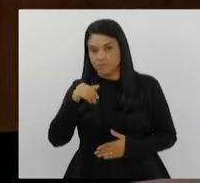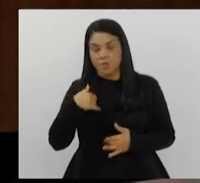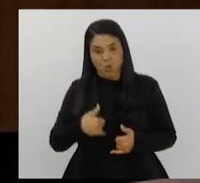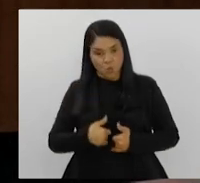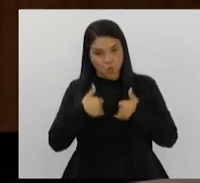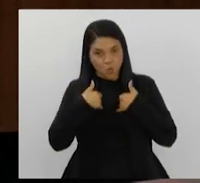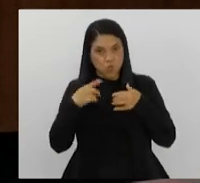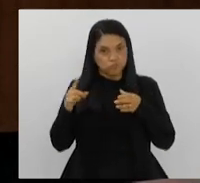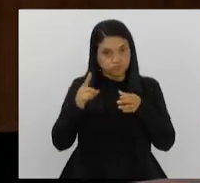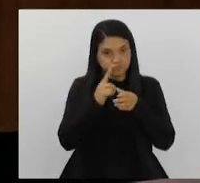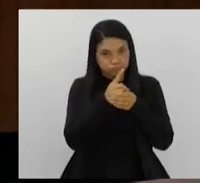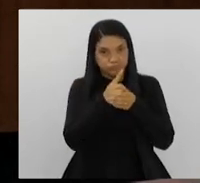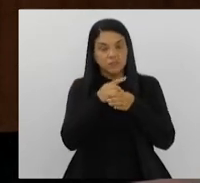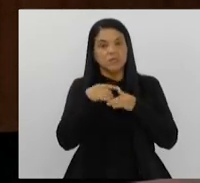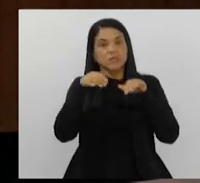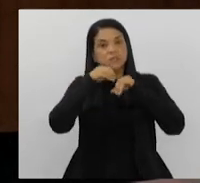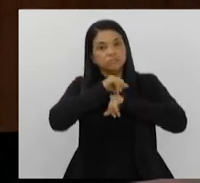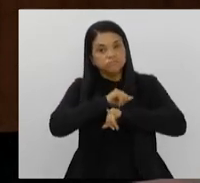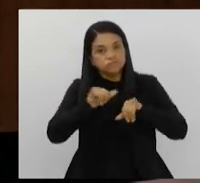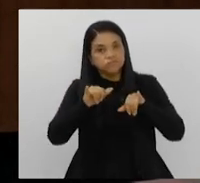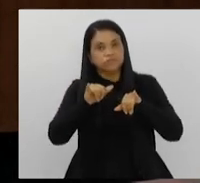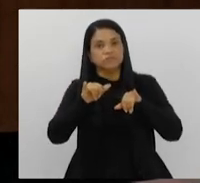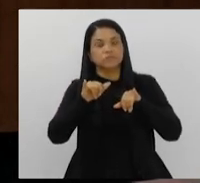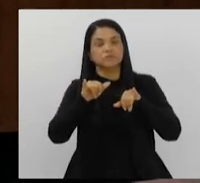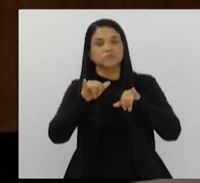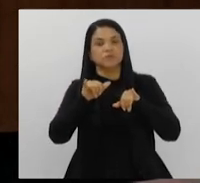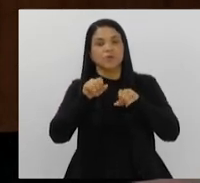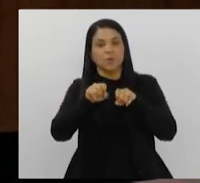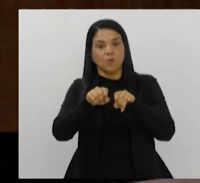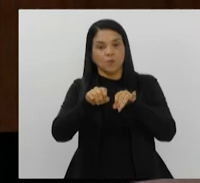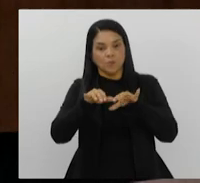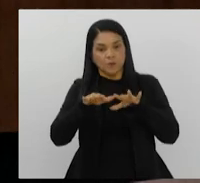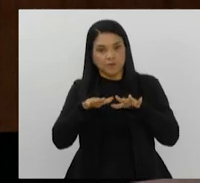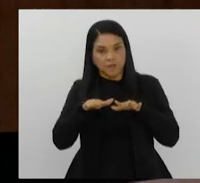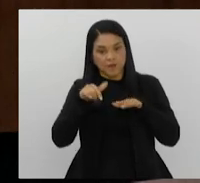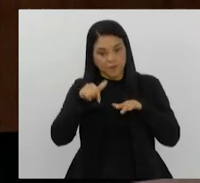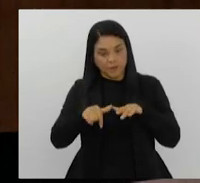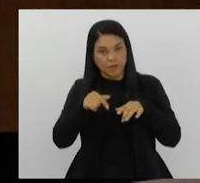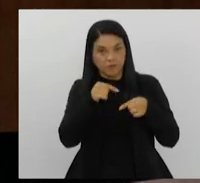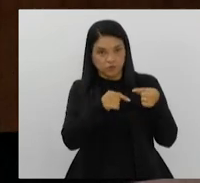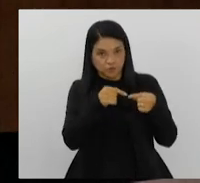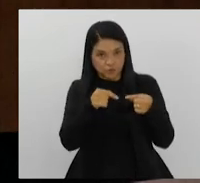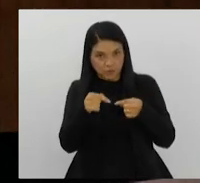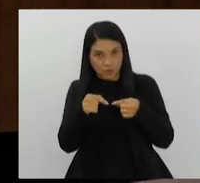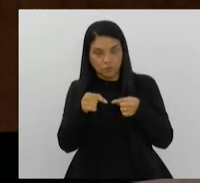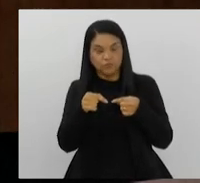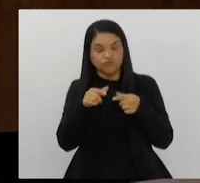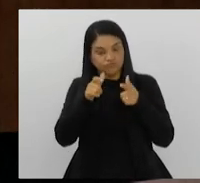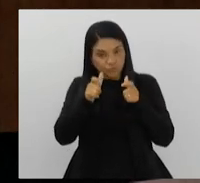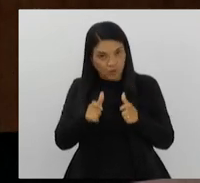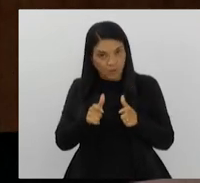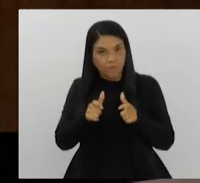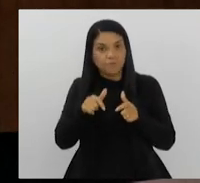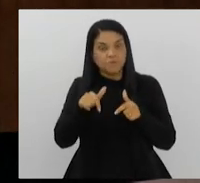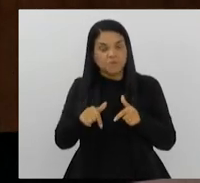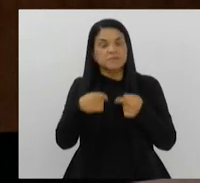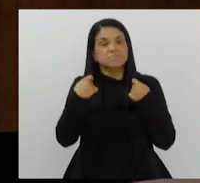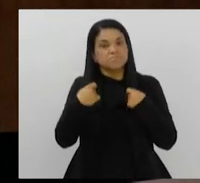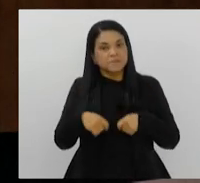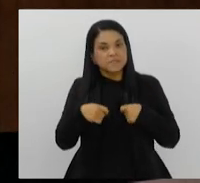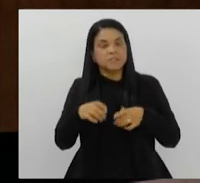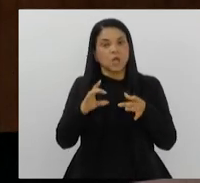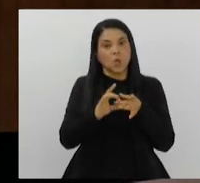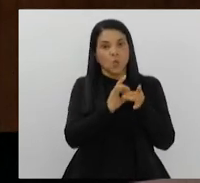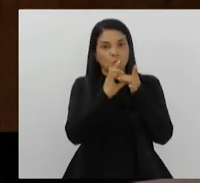e transmitir para os colegas, mesmo sendo o plenário um local de embate, mas que é necessário